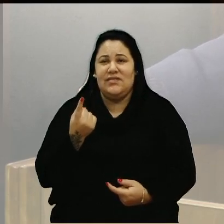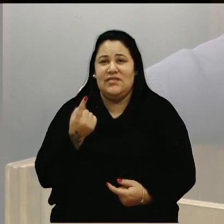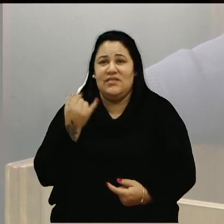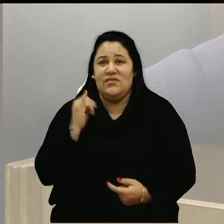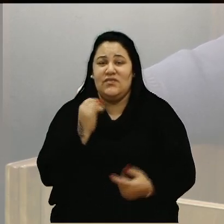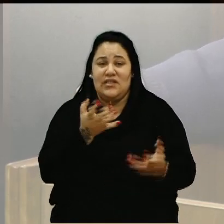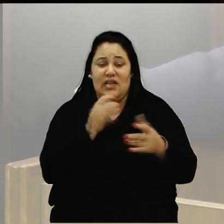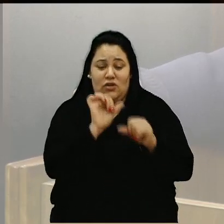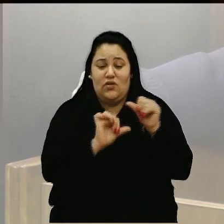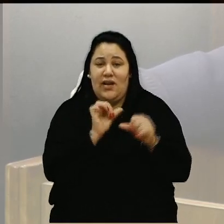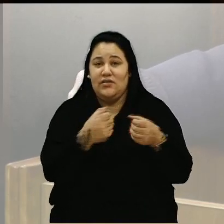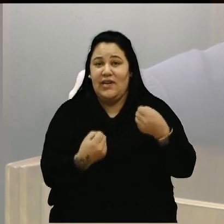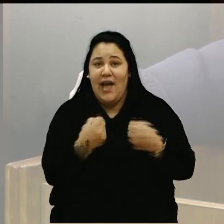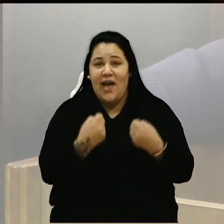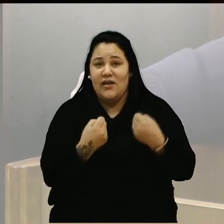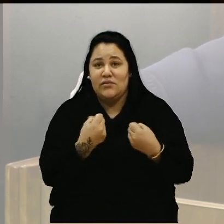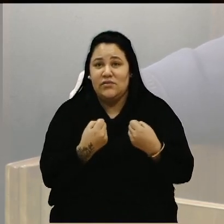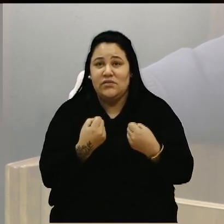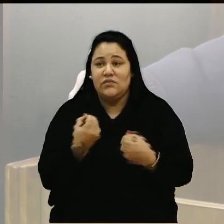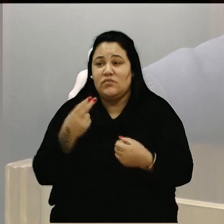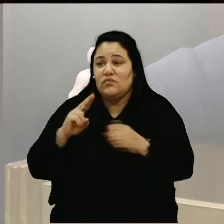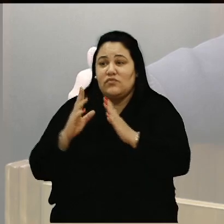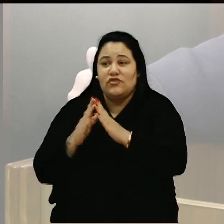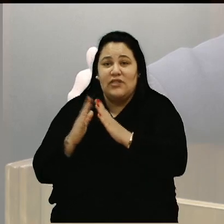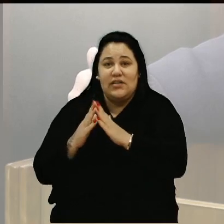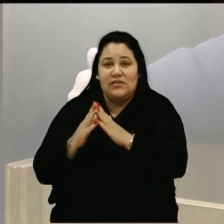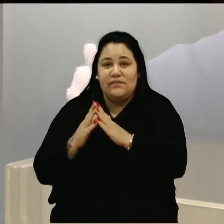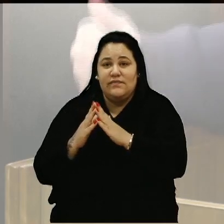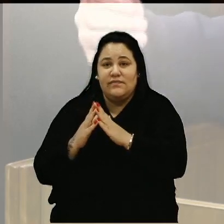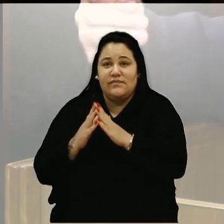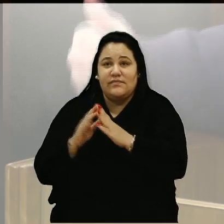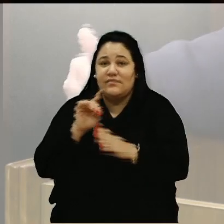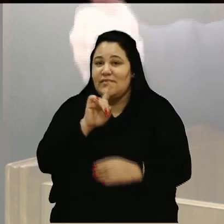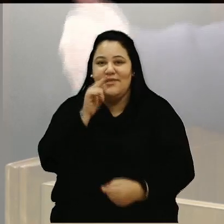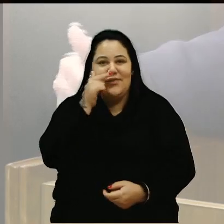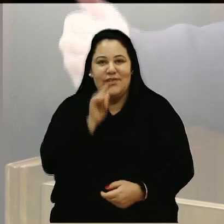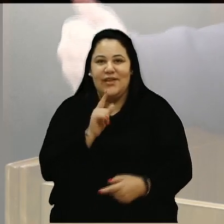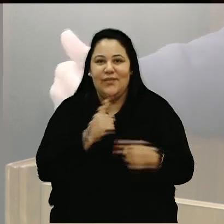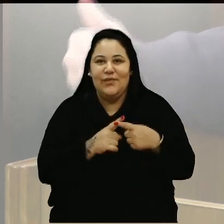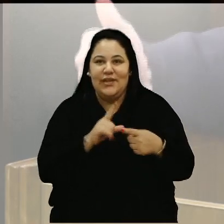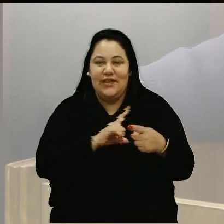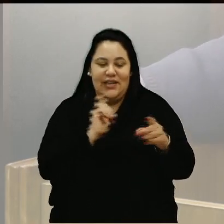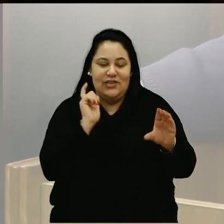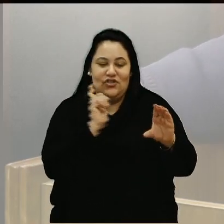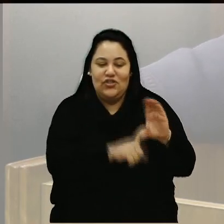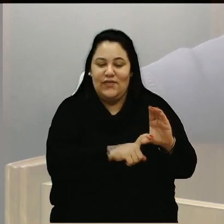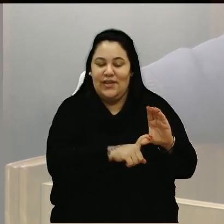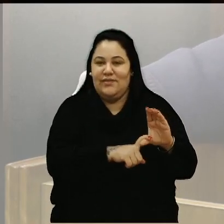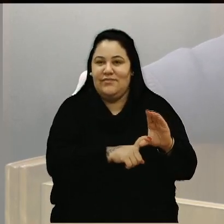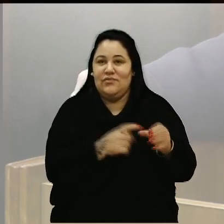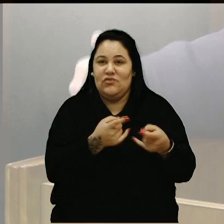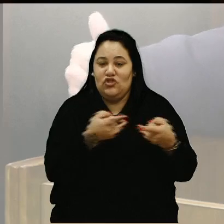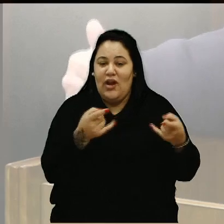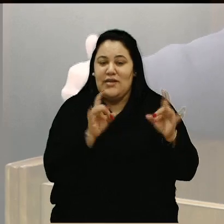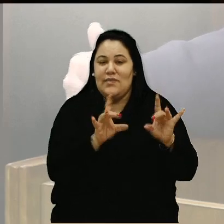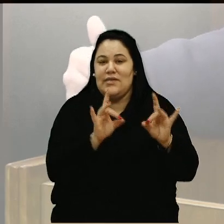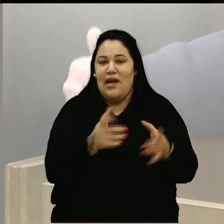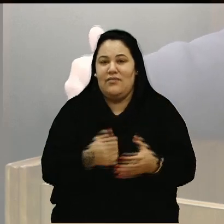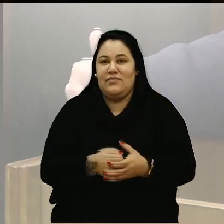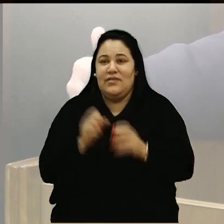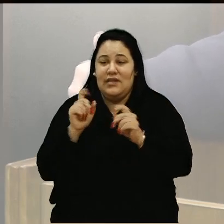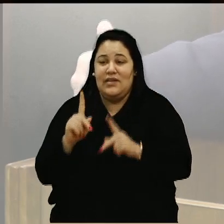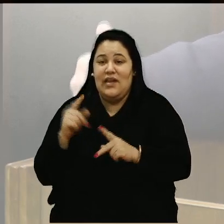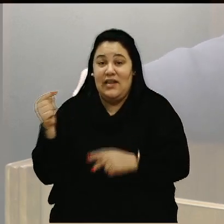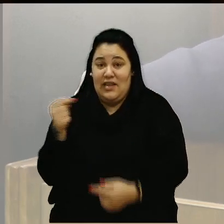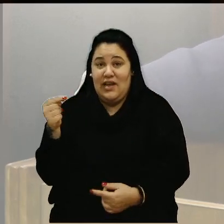de carro, se você quer trocar de casa, você não consegue porque está devendo no cheque especial. Quem já ficou